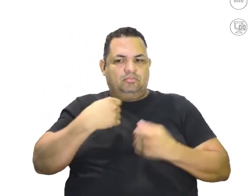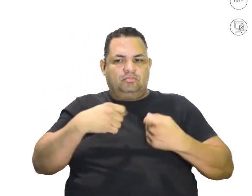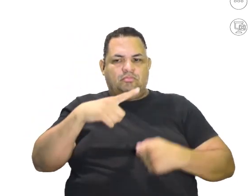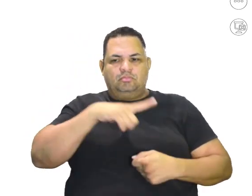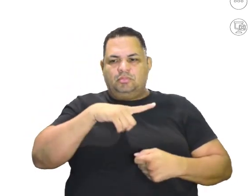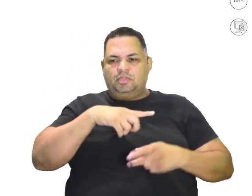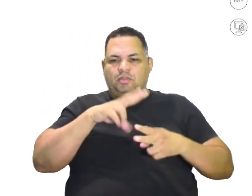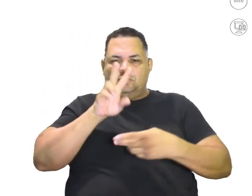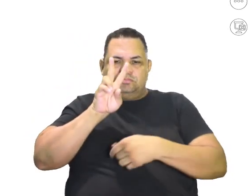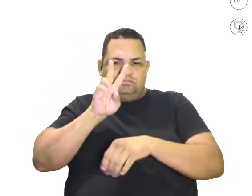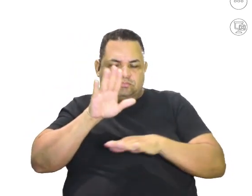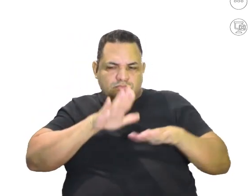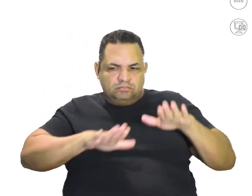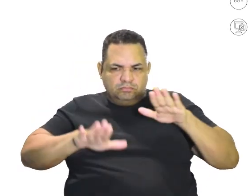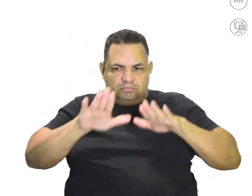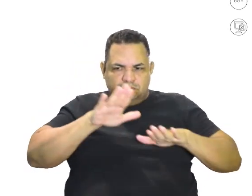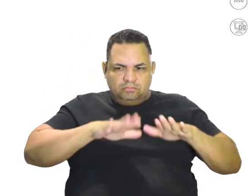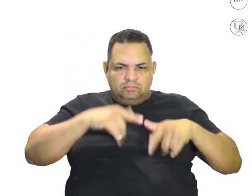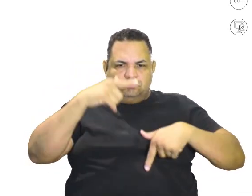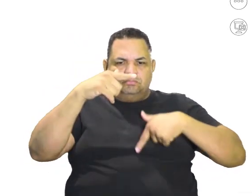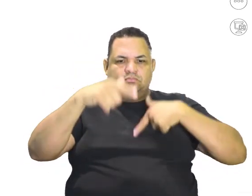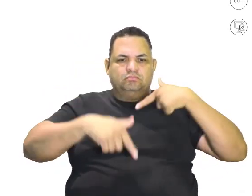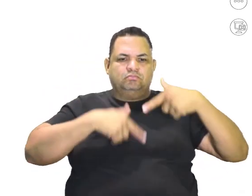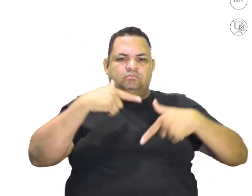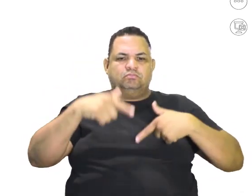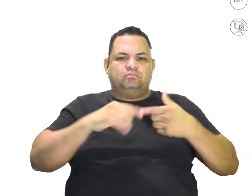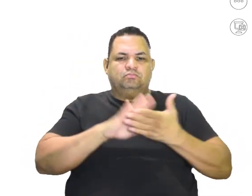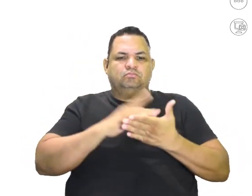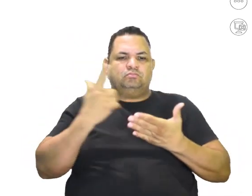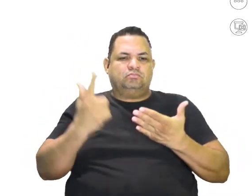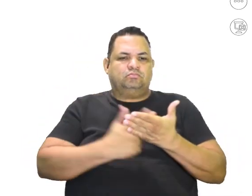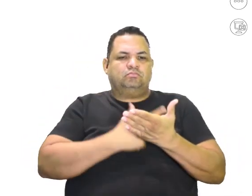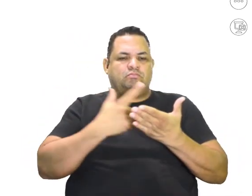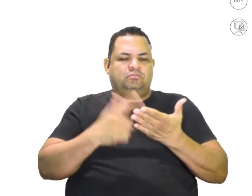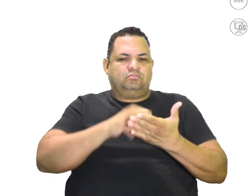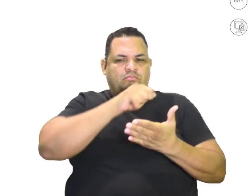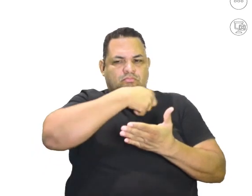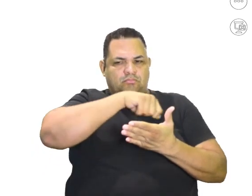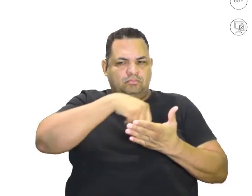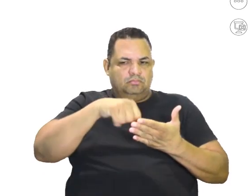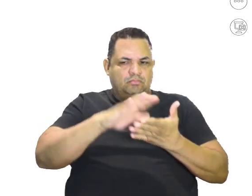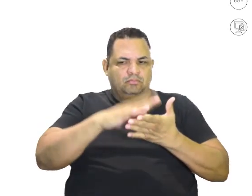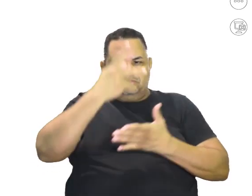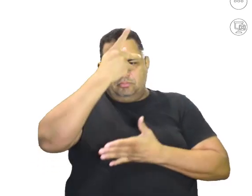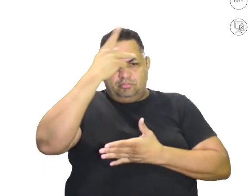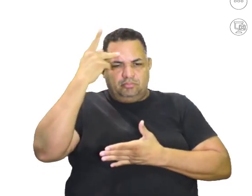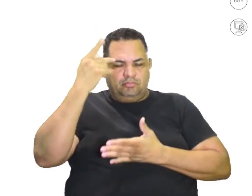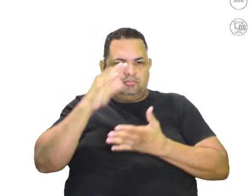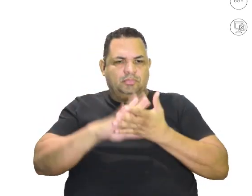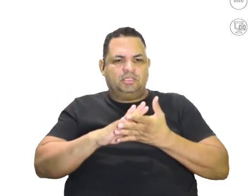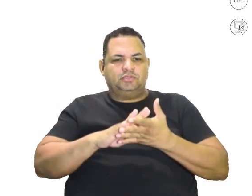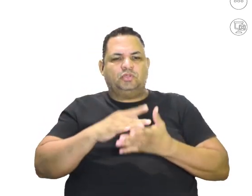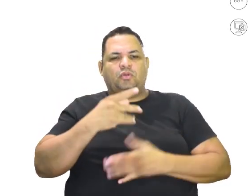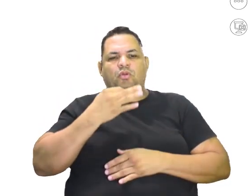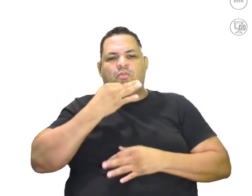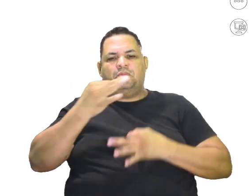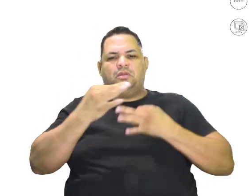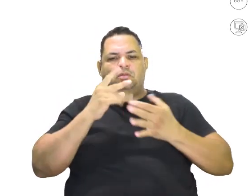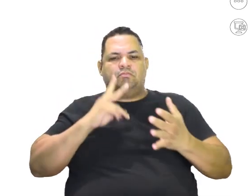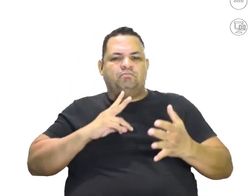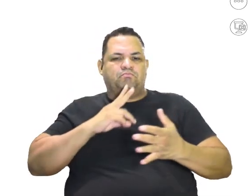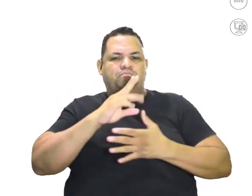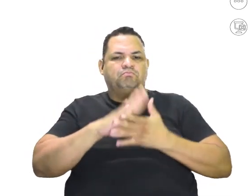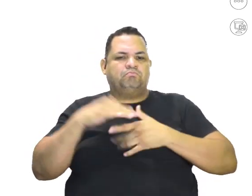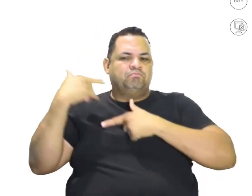cuidados no trabalho de escritor dele. E ele era uma pessoa de opiniões muito fortes,